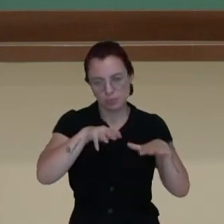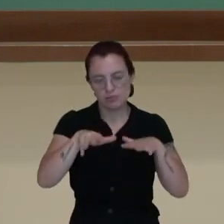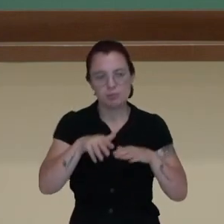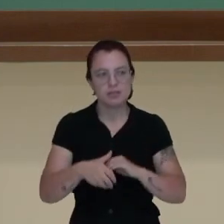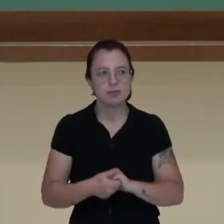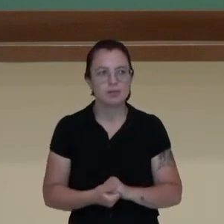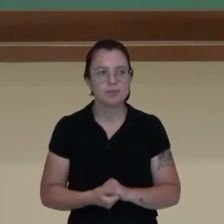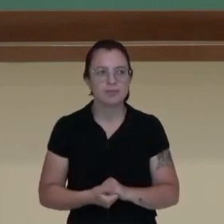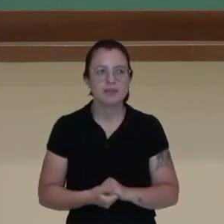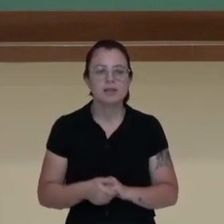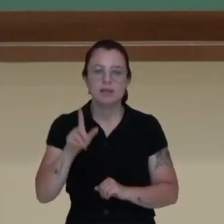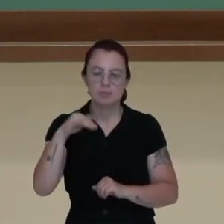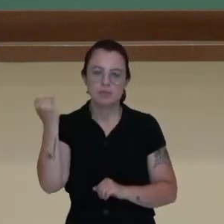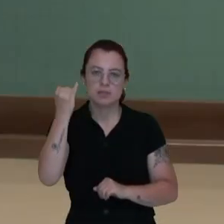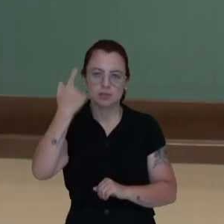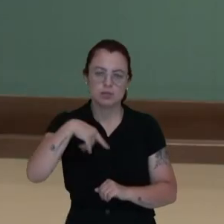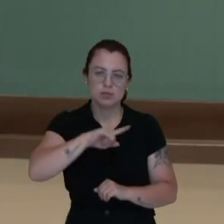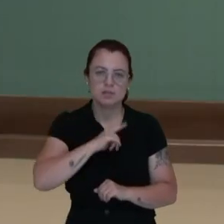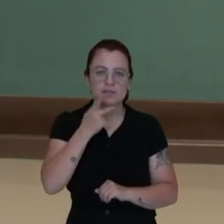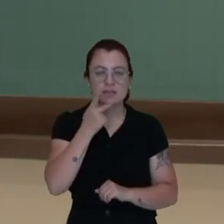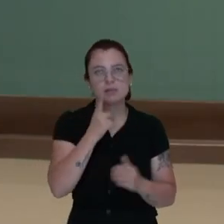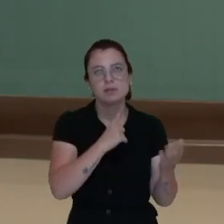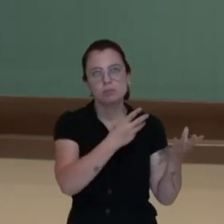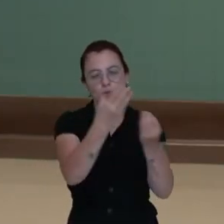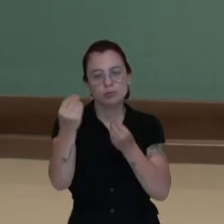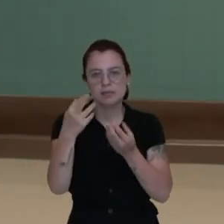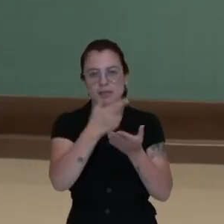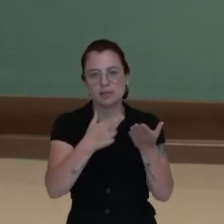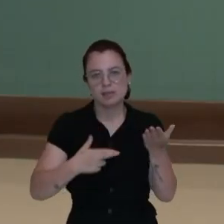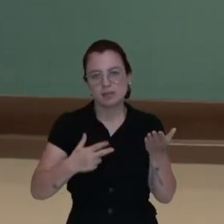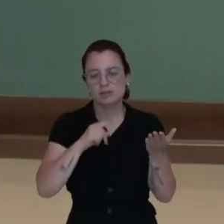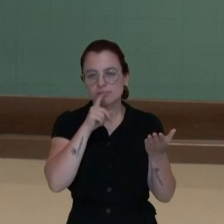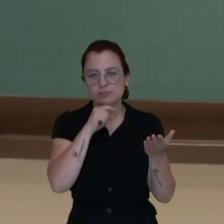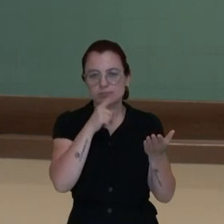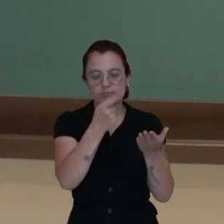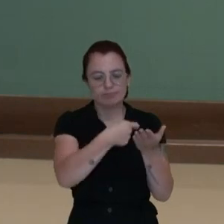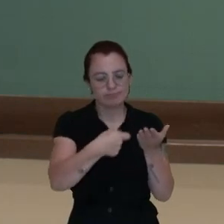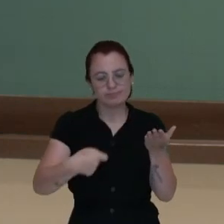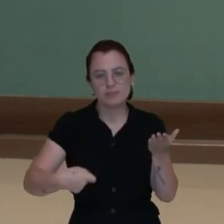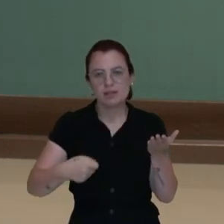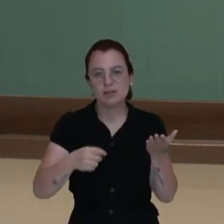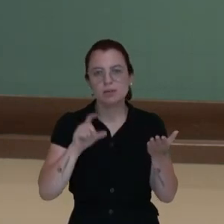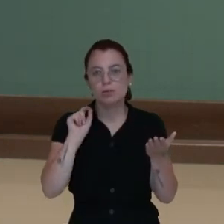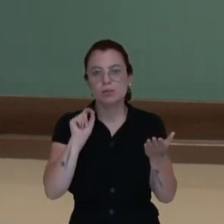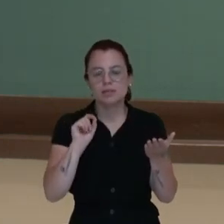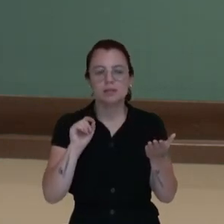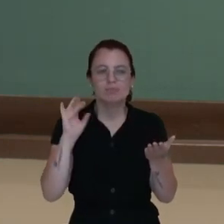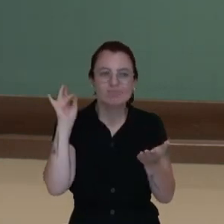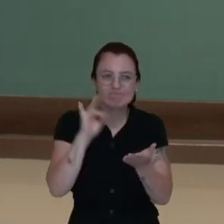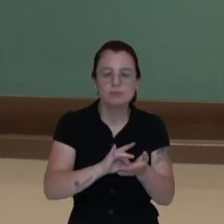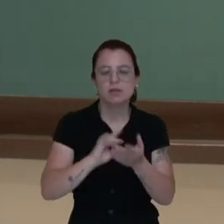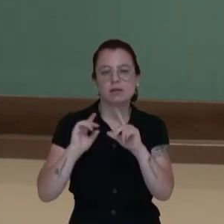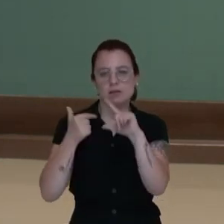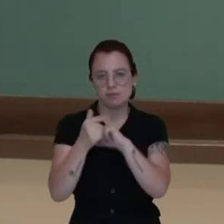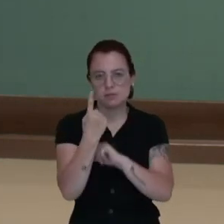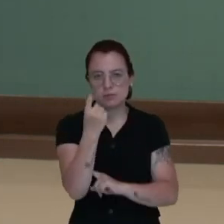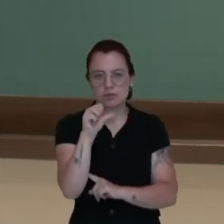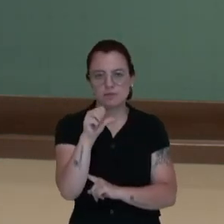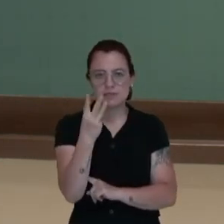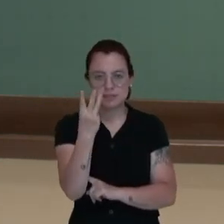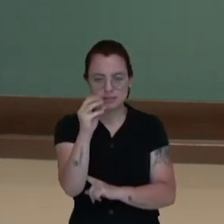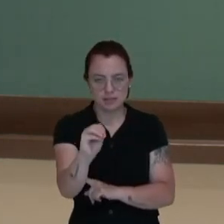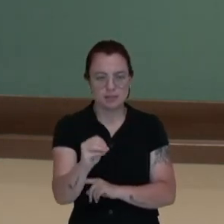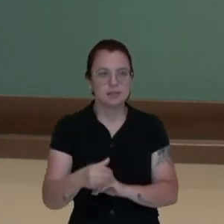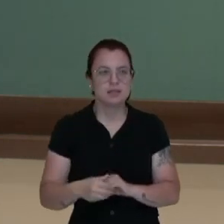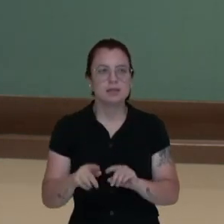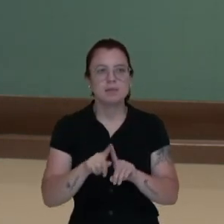É importante a gente dizer que existem vários relatos que não escrevem e não dizem que foi a Revolução de 1930, mas que